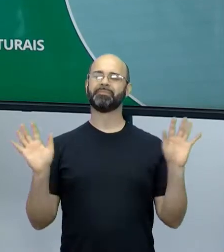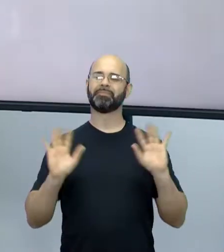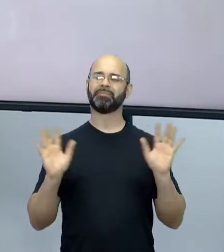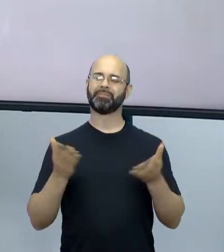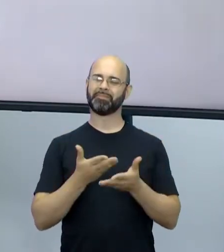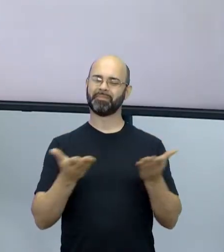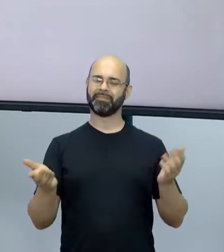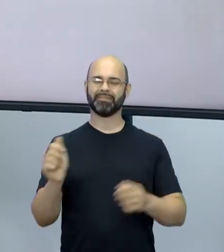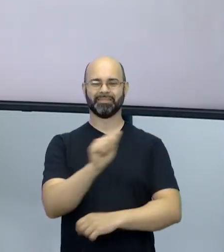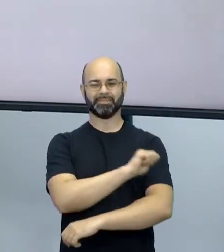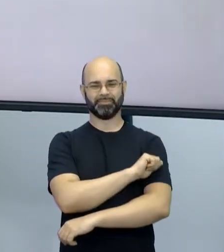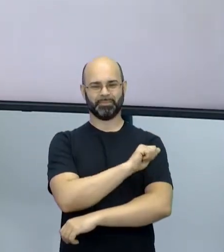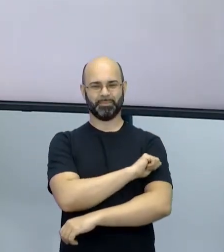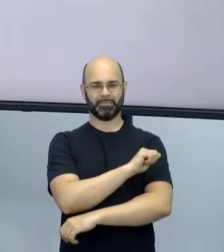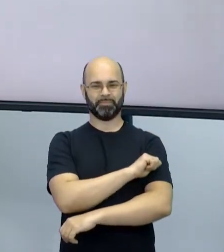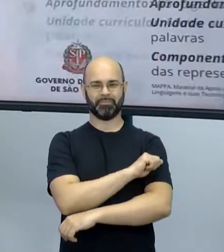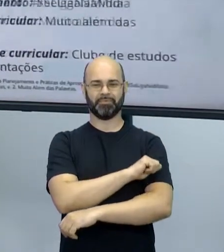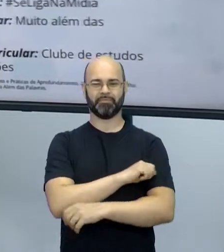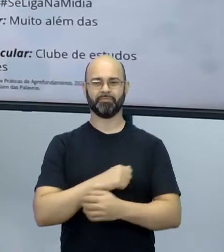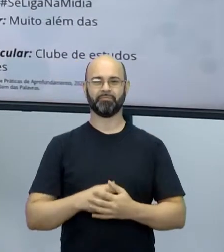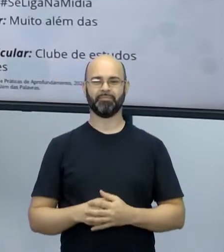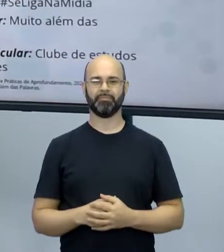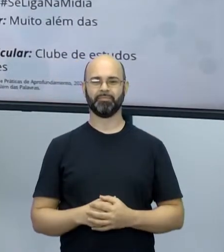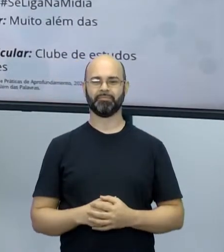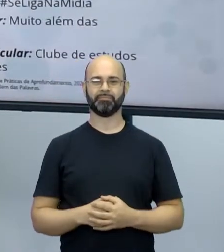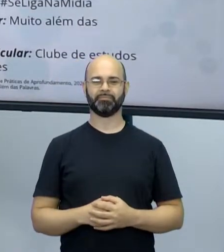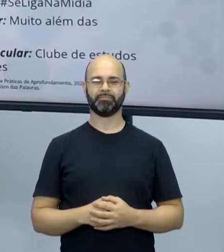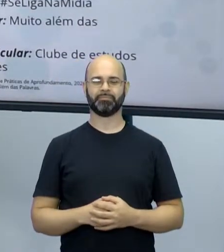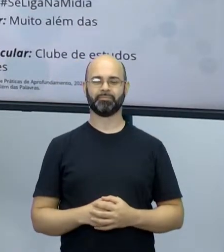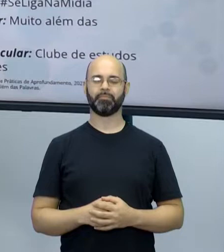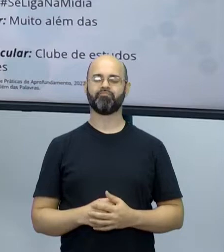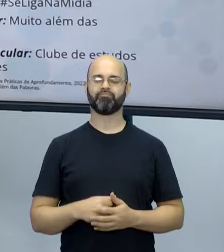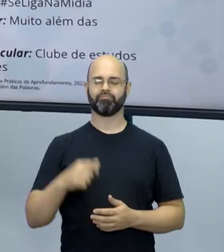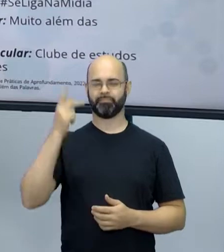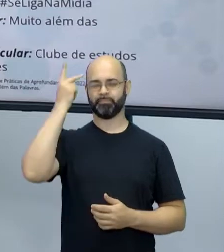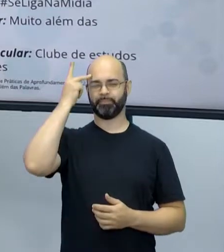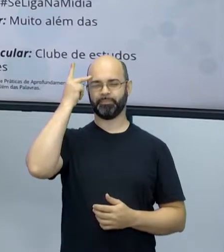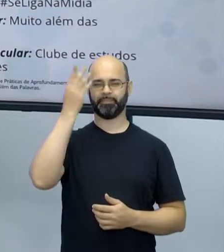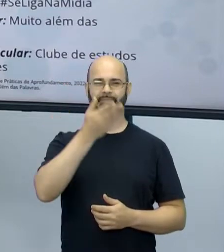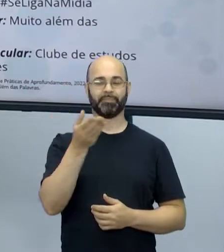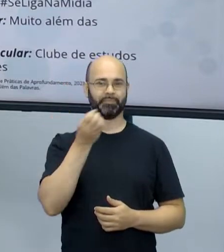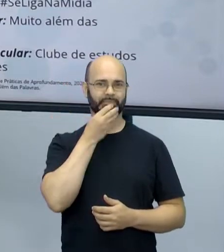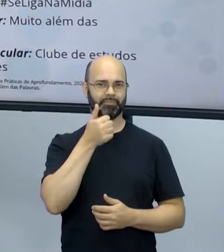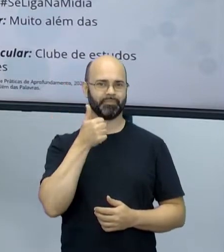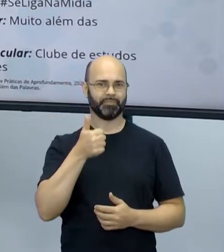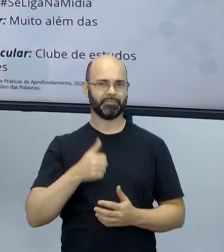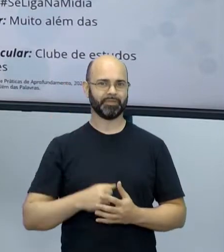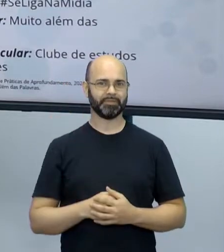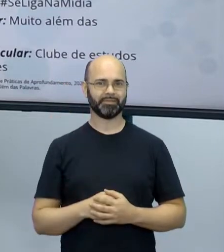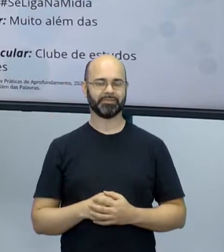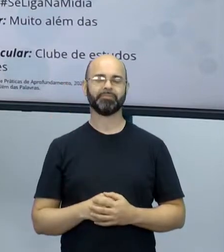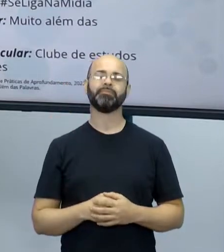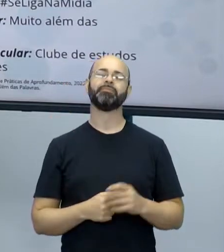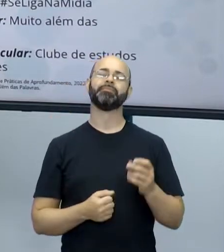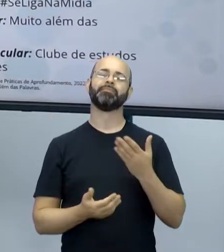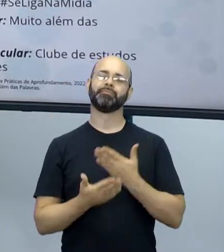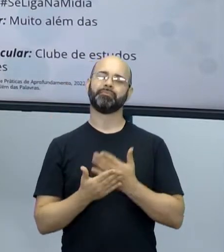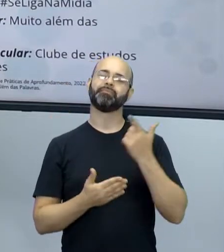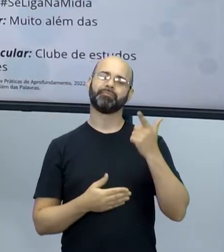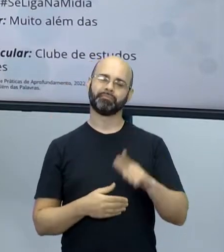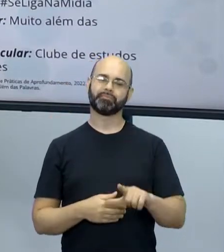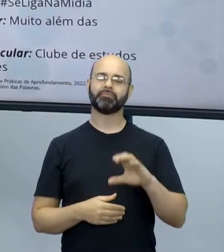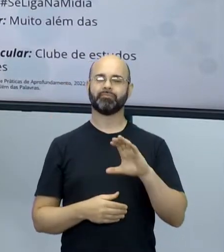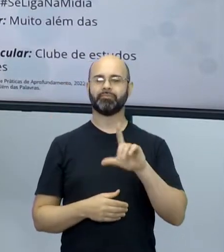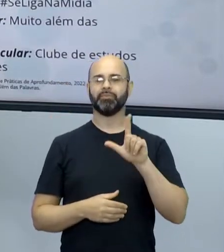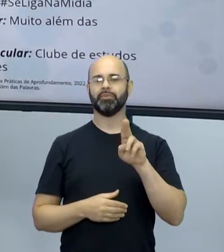Olá, estudantes queridíssimos, estudantes do estado de São Paulo, tudo bem com vocês? Vamos lá para mais uma aula do nosso Clube